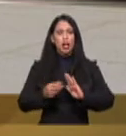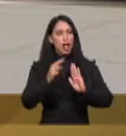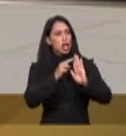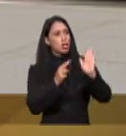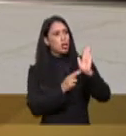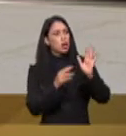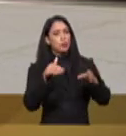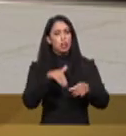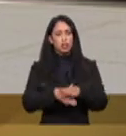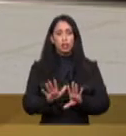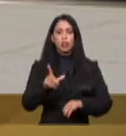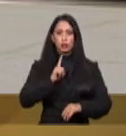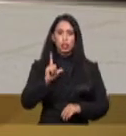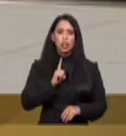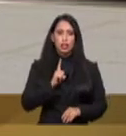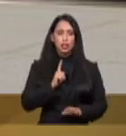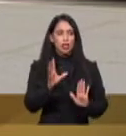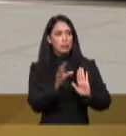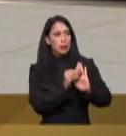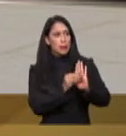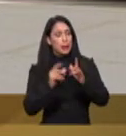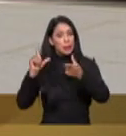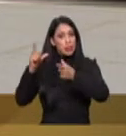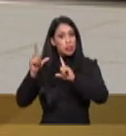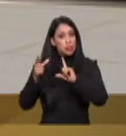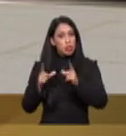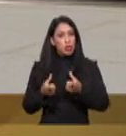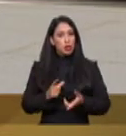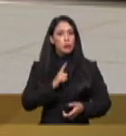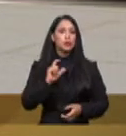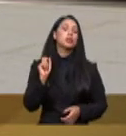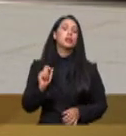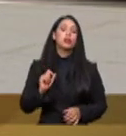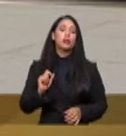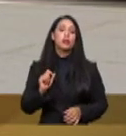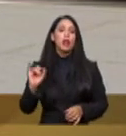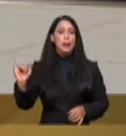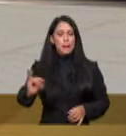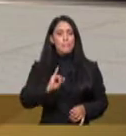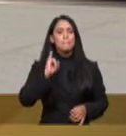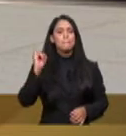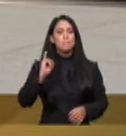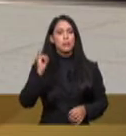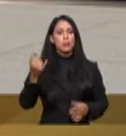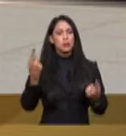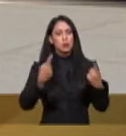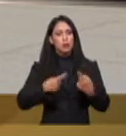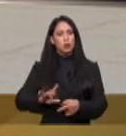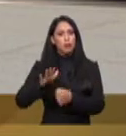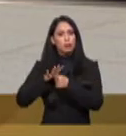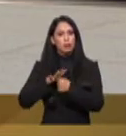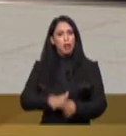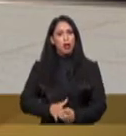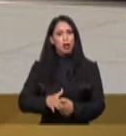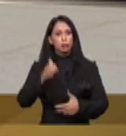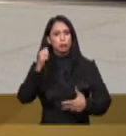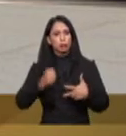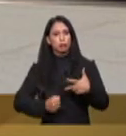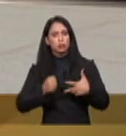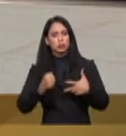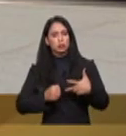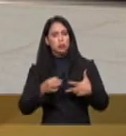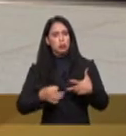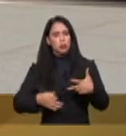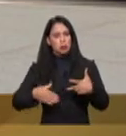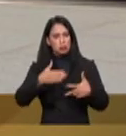normativo eleitoral existente, aplicável à mídia tradicional. Afinal, esse marco confere importância fundamental ao combate aos abusos do poder político e à influência do